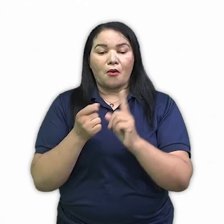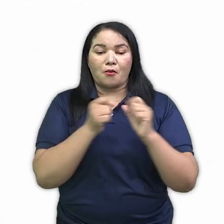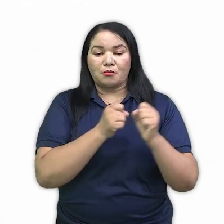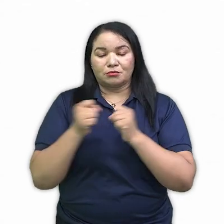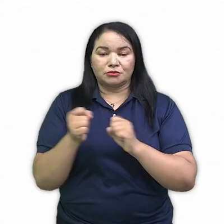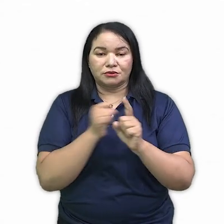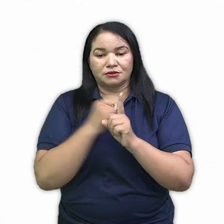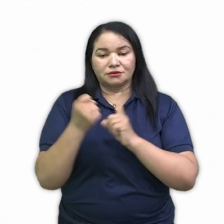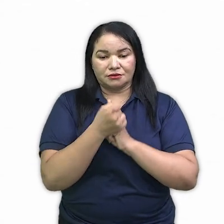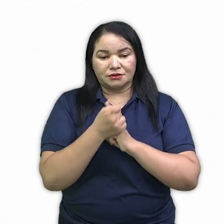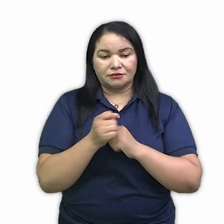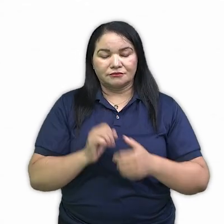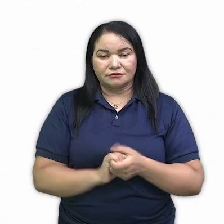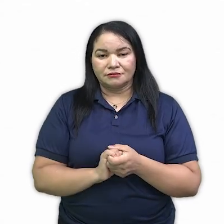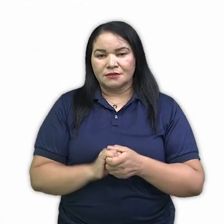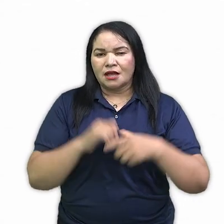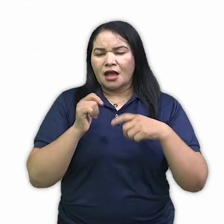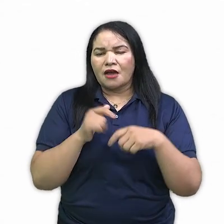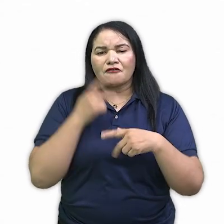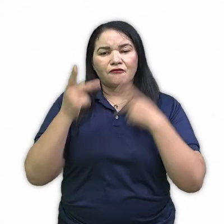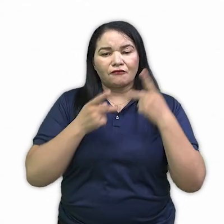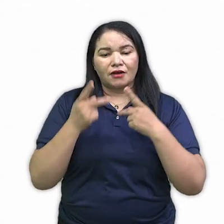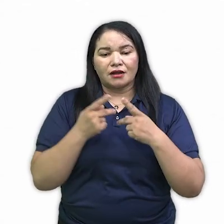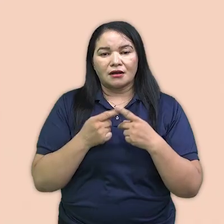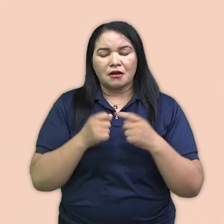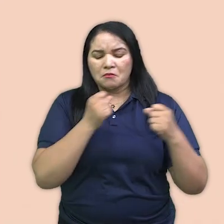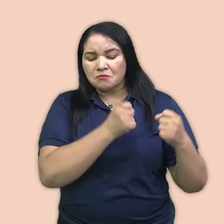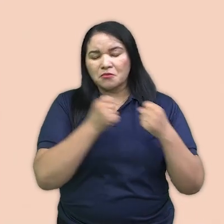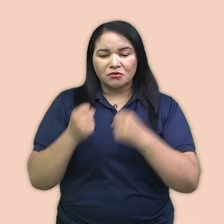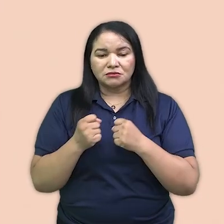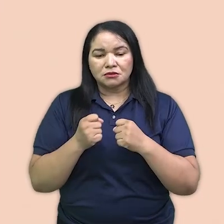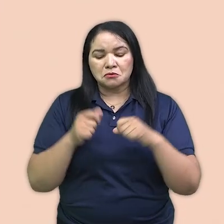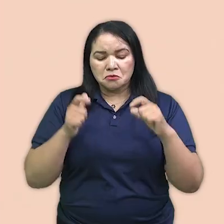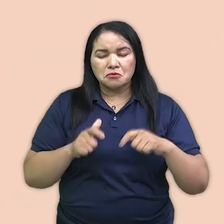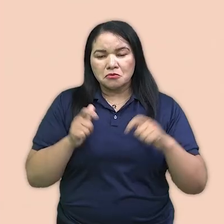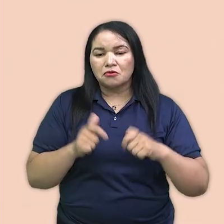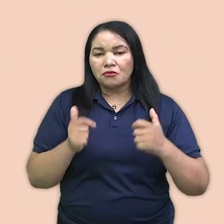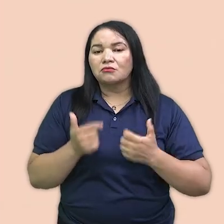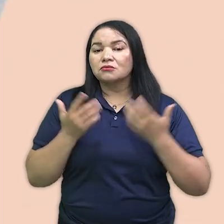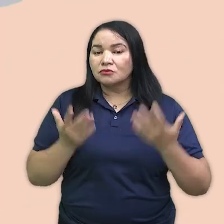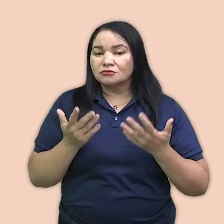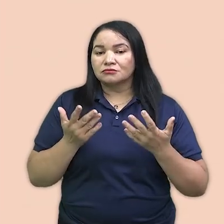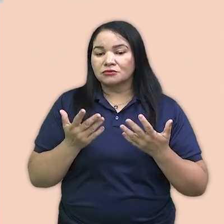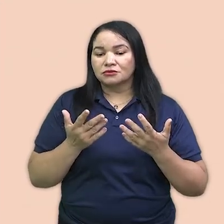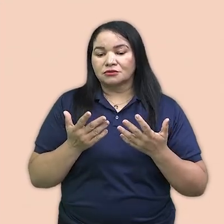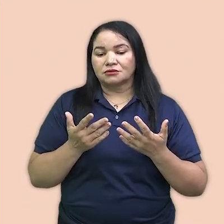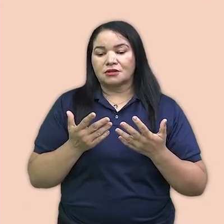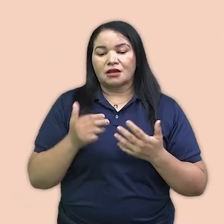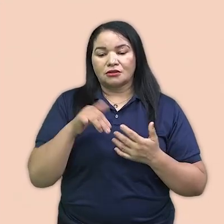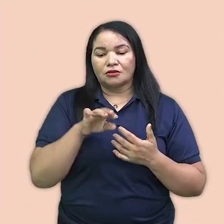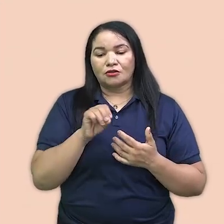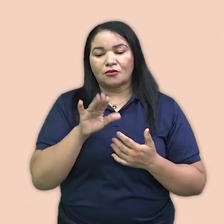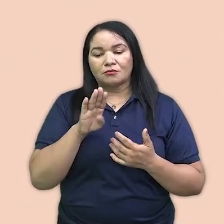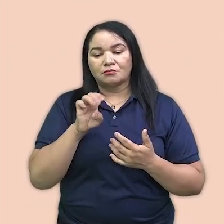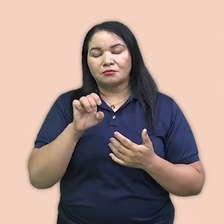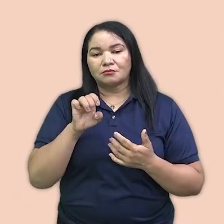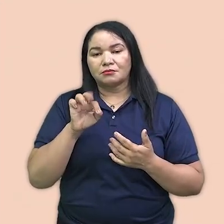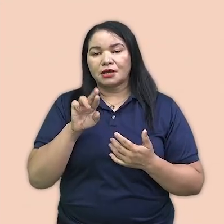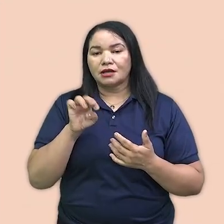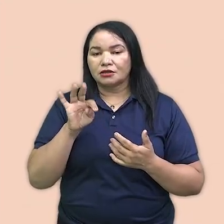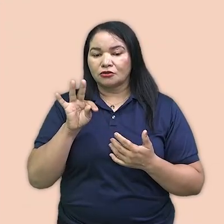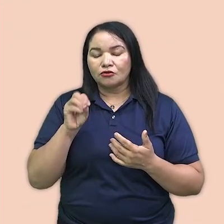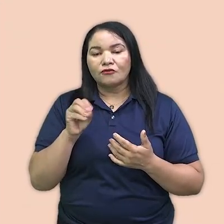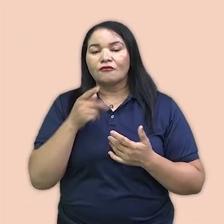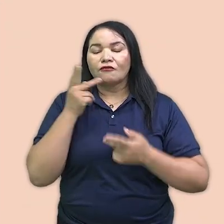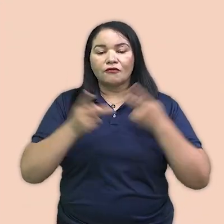Então, por isso que quando ele fala de onde vem esse poder, Norberto Bobbio, ele traz para nós a ideia de que esse poder ele